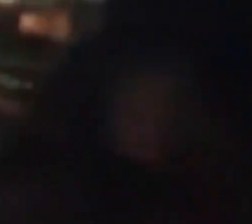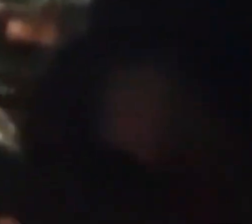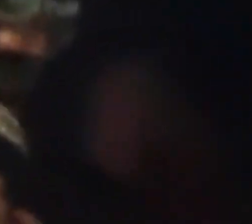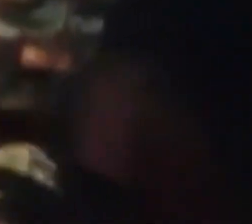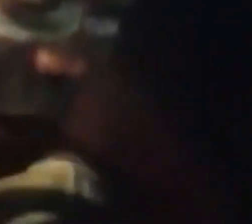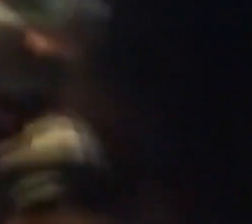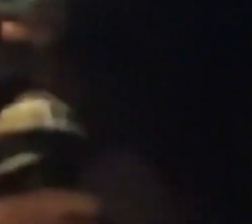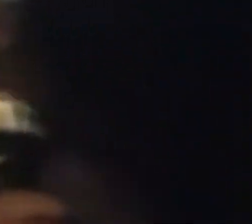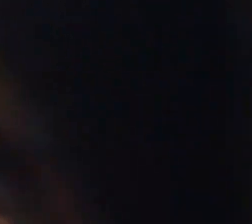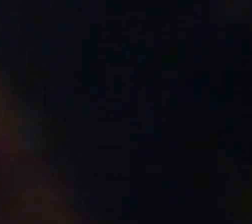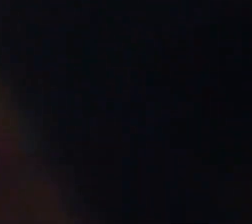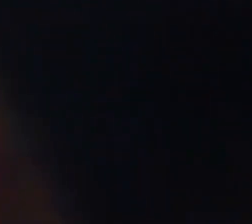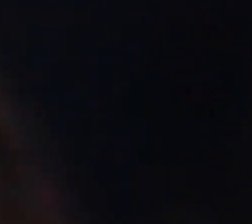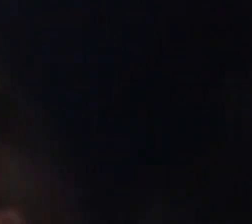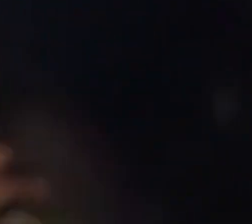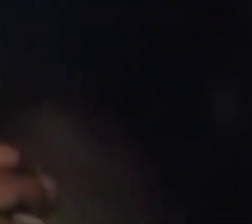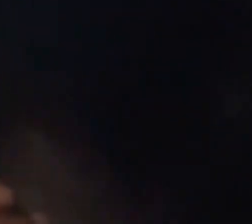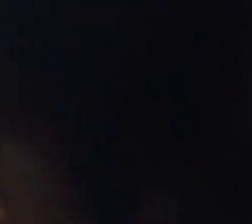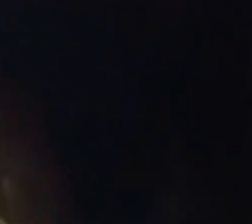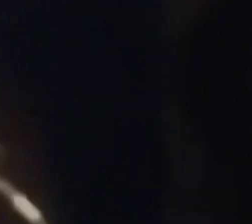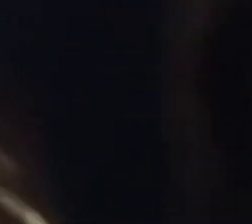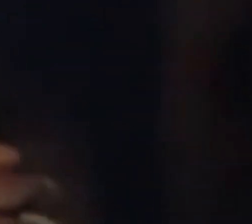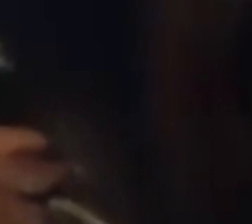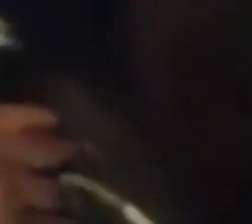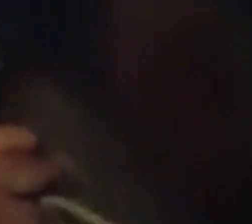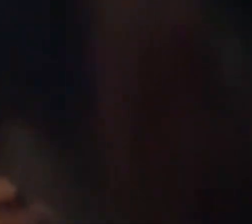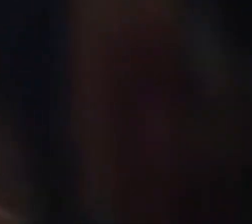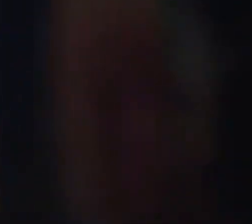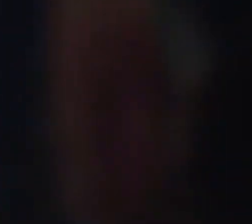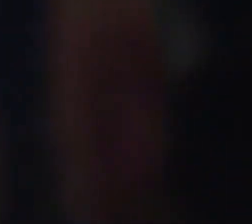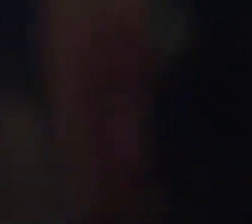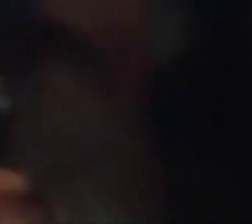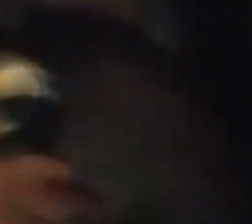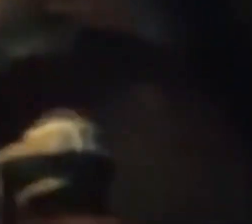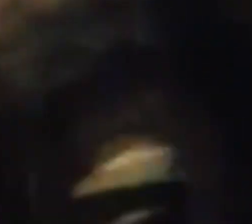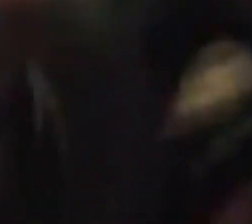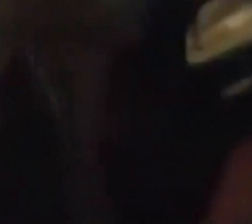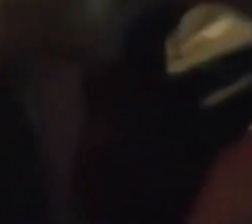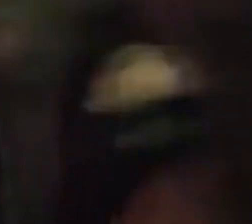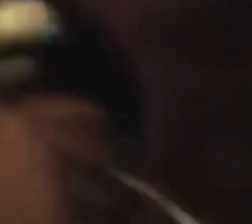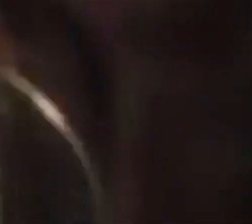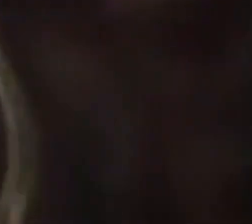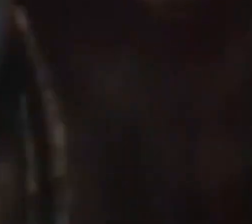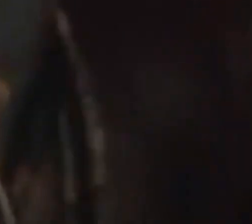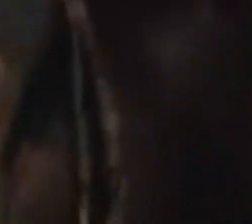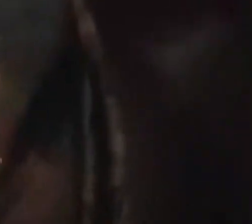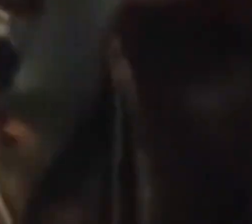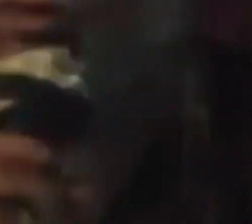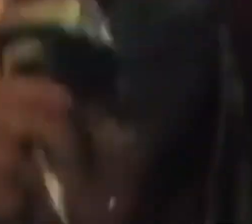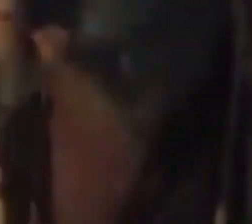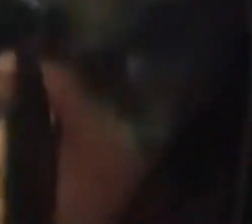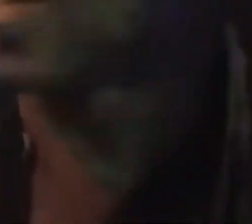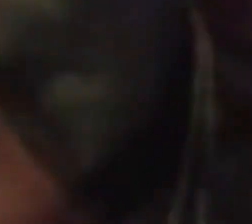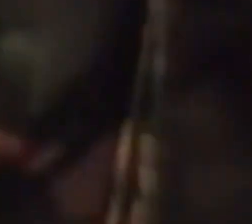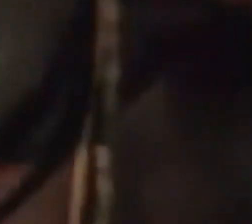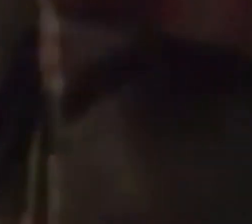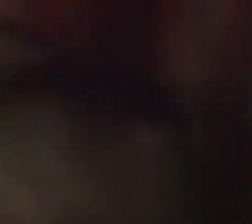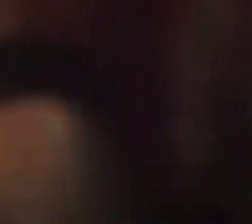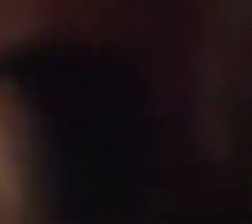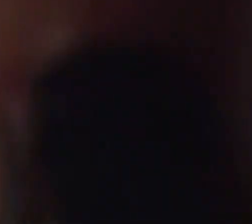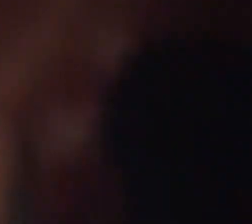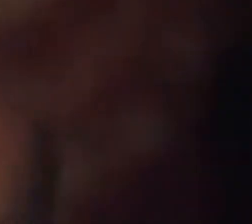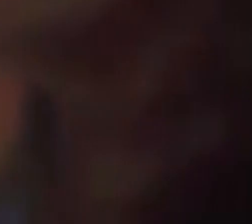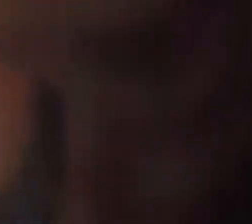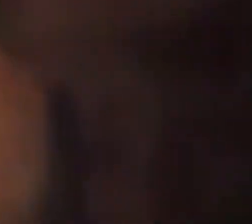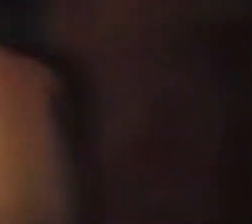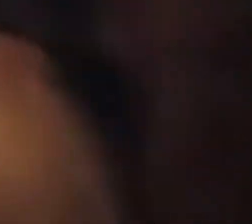Ringo, a passenger plan I'm very well. Elections to Ringo, a passenger plan I'm very well.